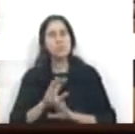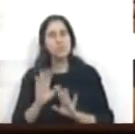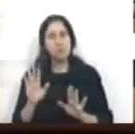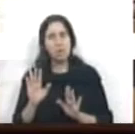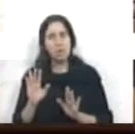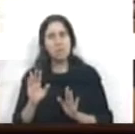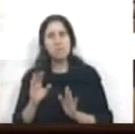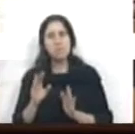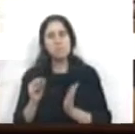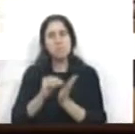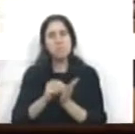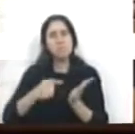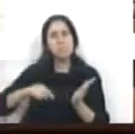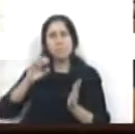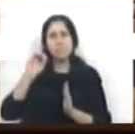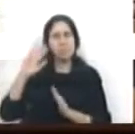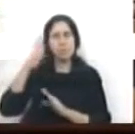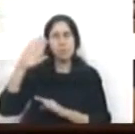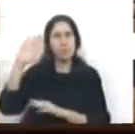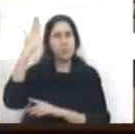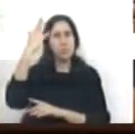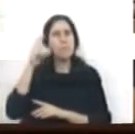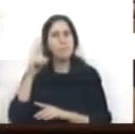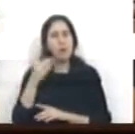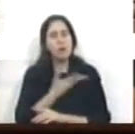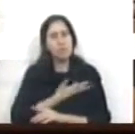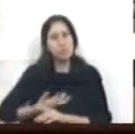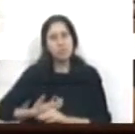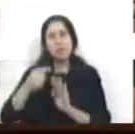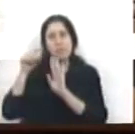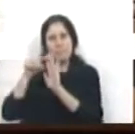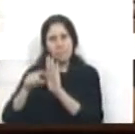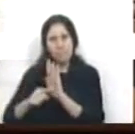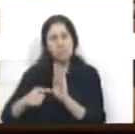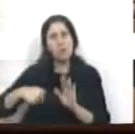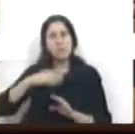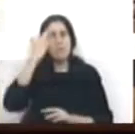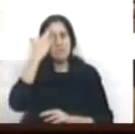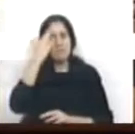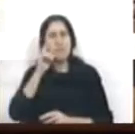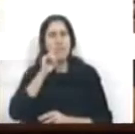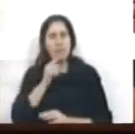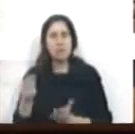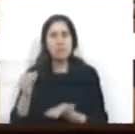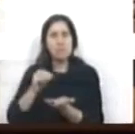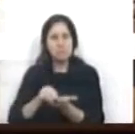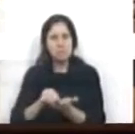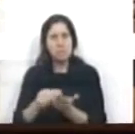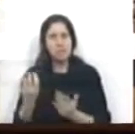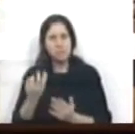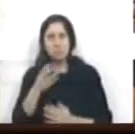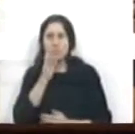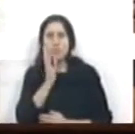aquela que é para nós a prioridade das prioridades, mas há outras medidas que nós achamos que podem estar contempladas e que já